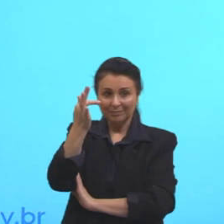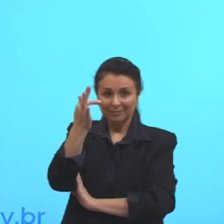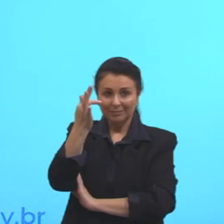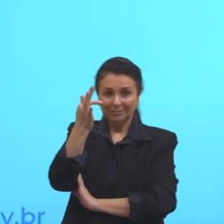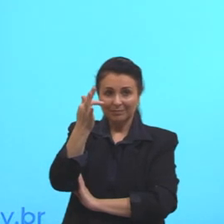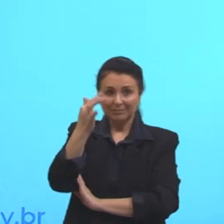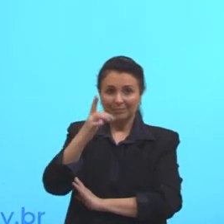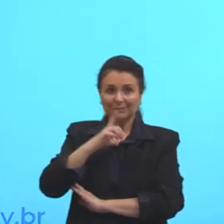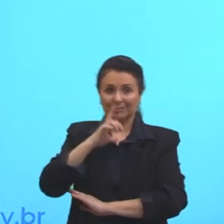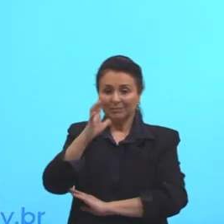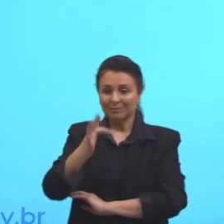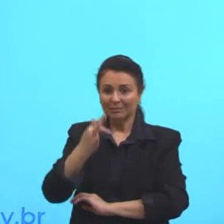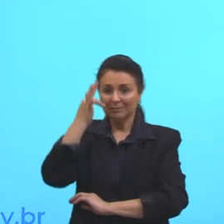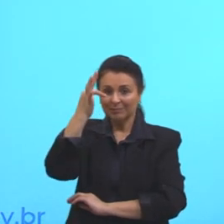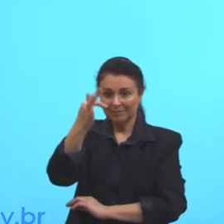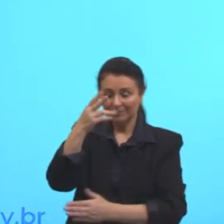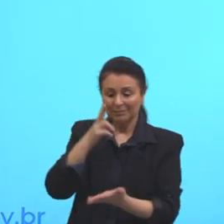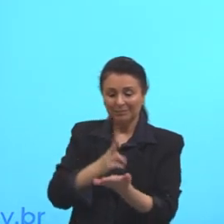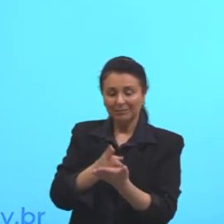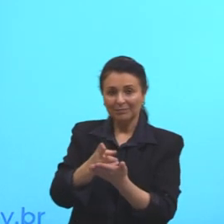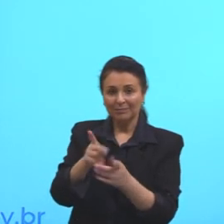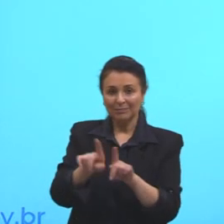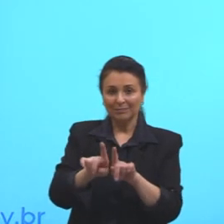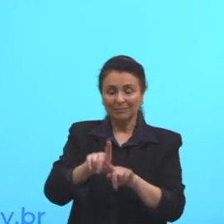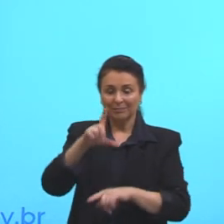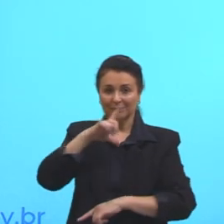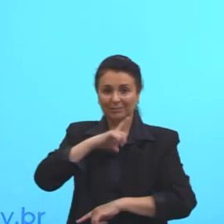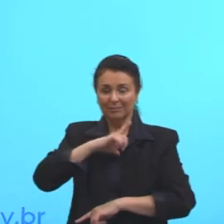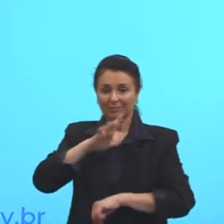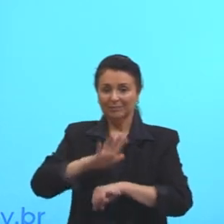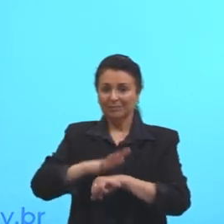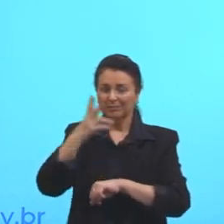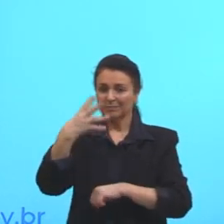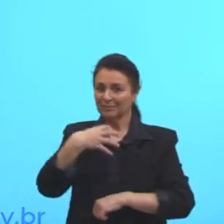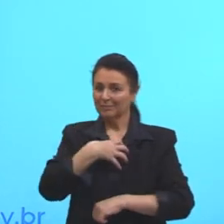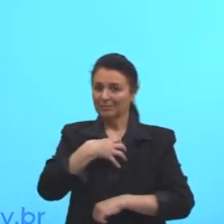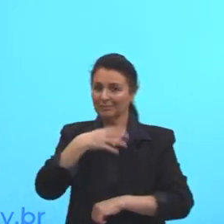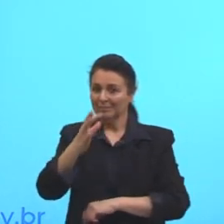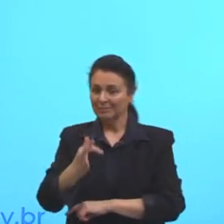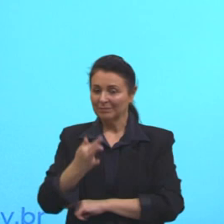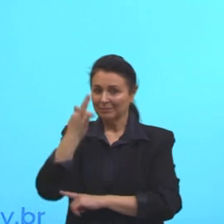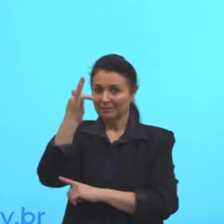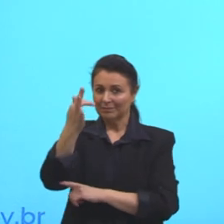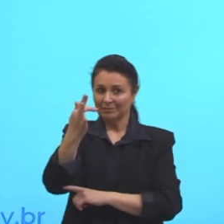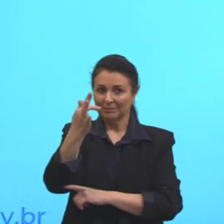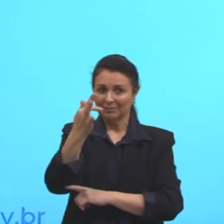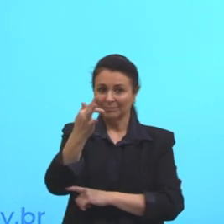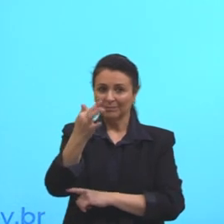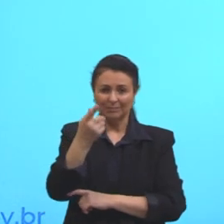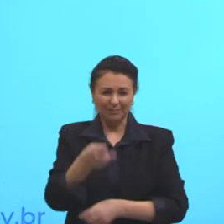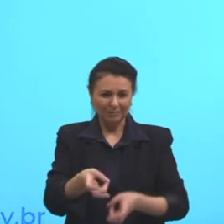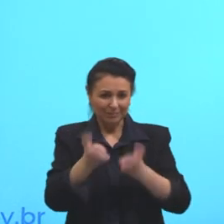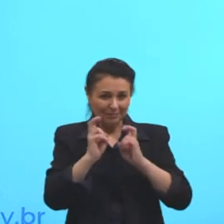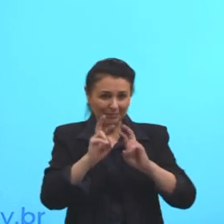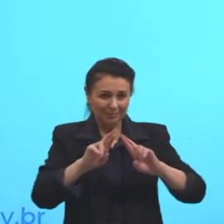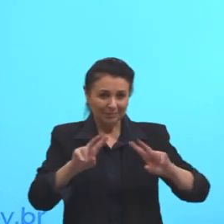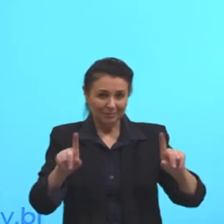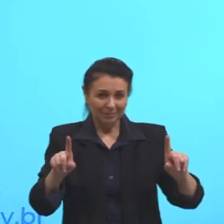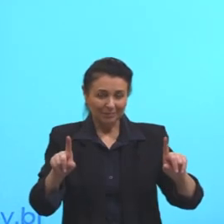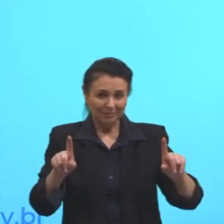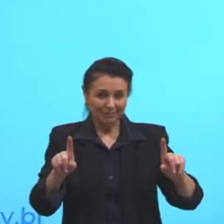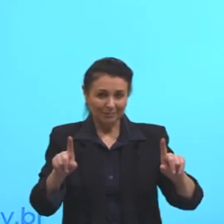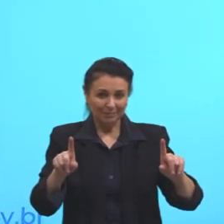Aqui nós temos o futuro continuar aqui nós temos mais uma forma de futuro tão vendo ó a diferença o